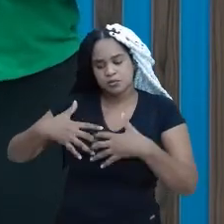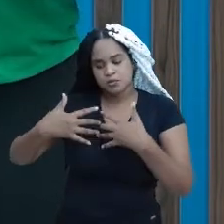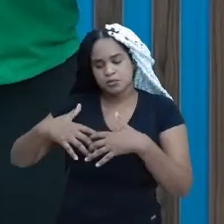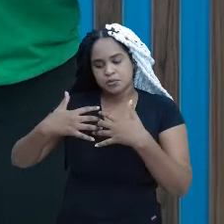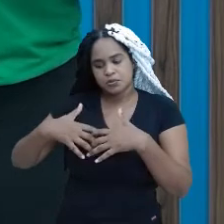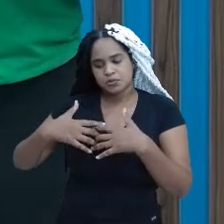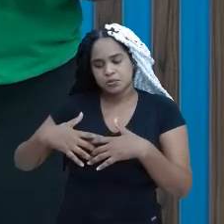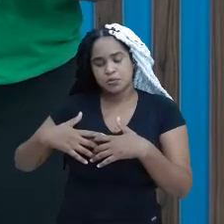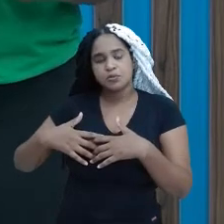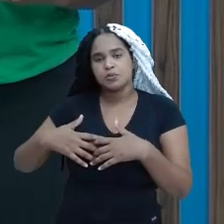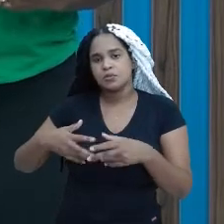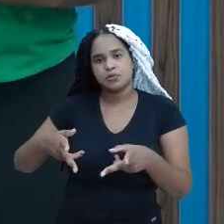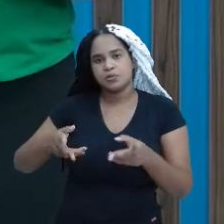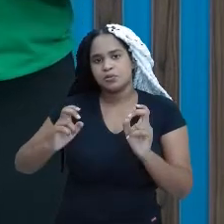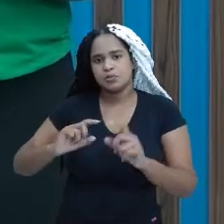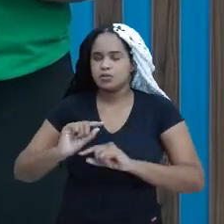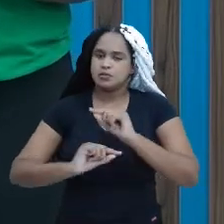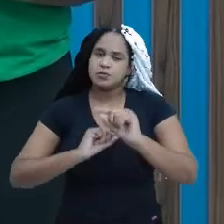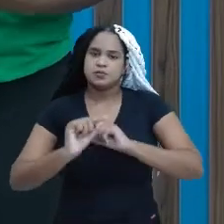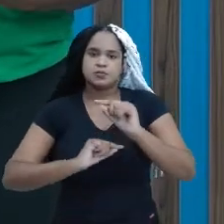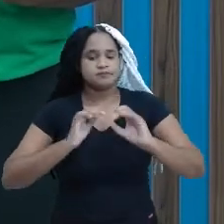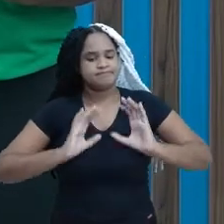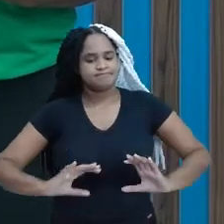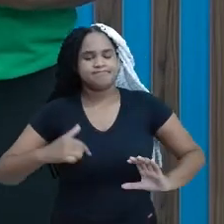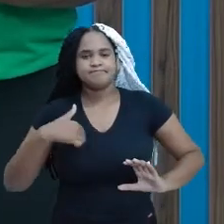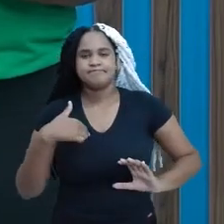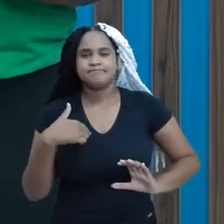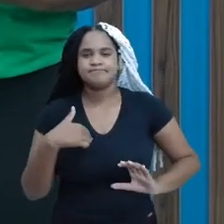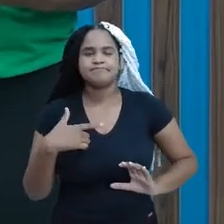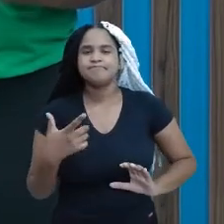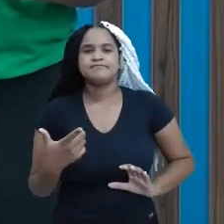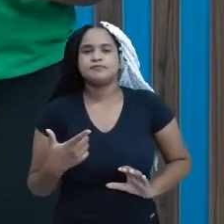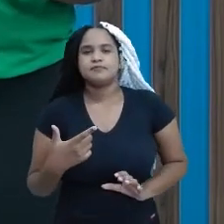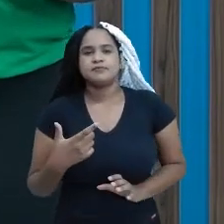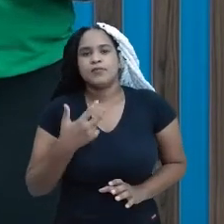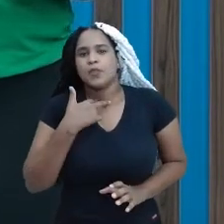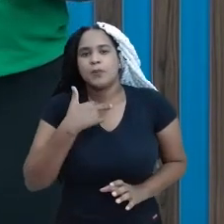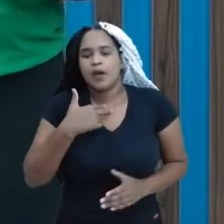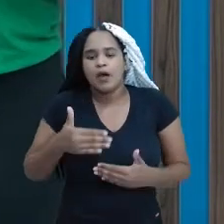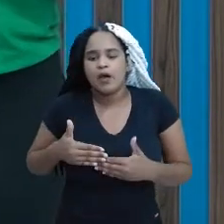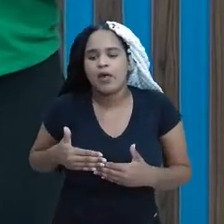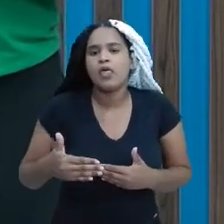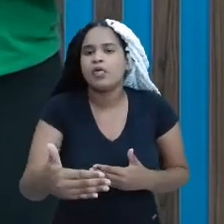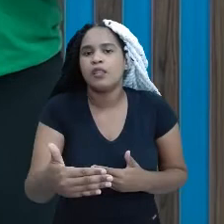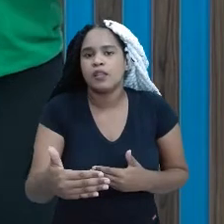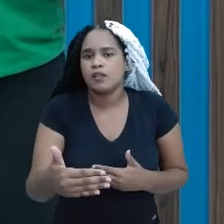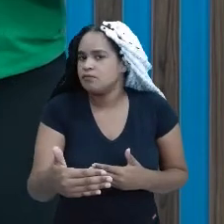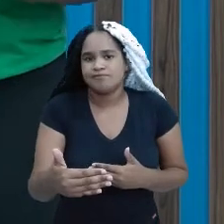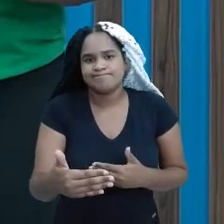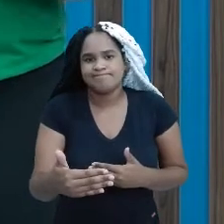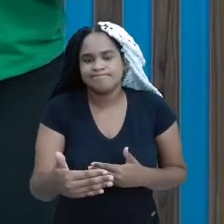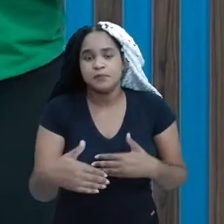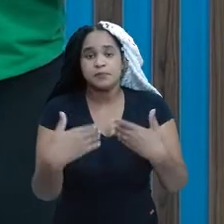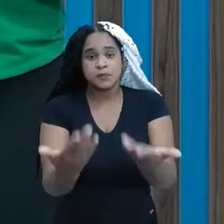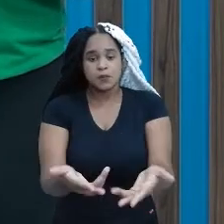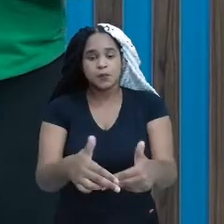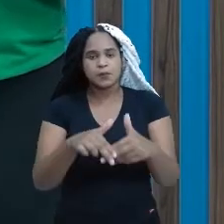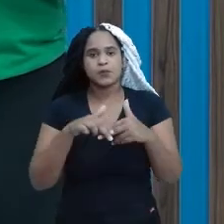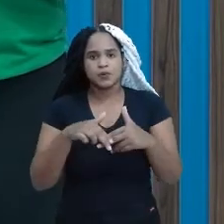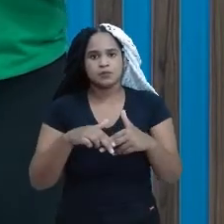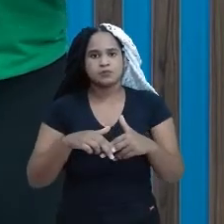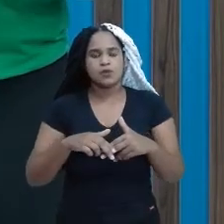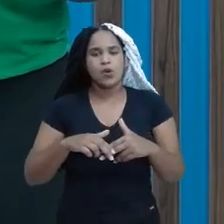vai perceber que esse comportamento não pode seguir. E ele mesmo vai conseguir